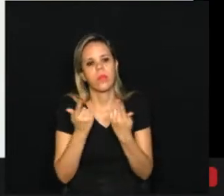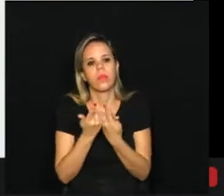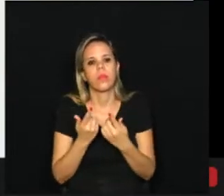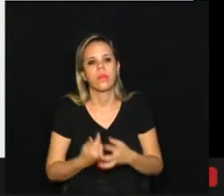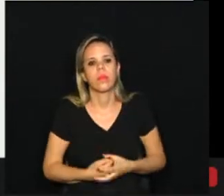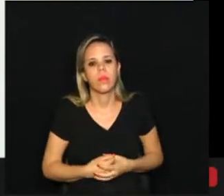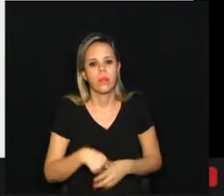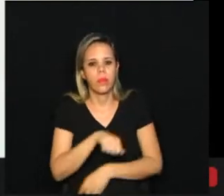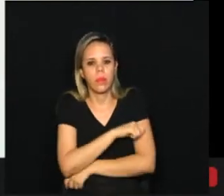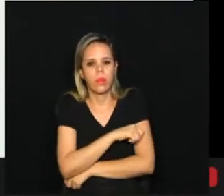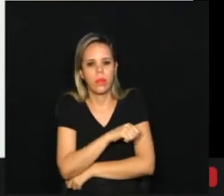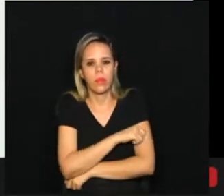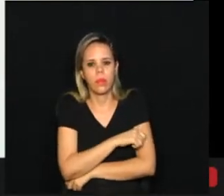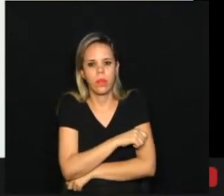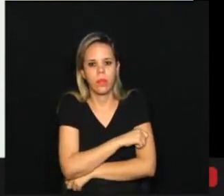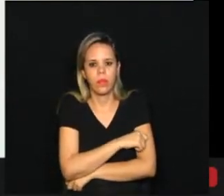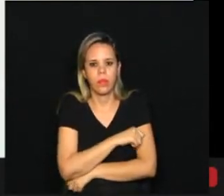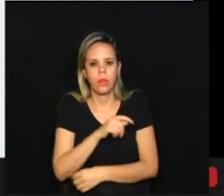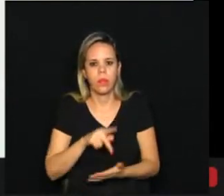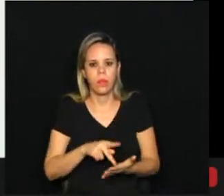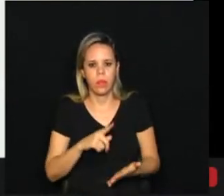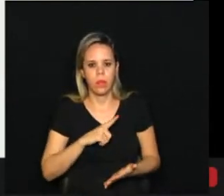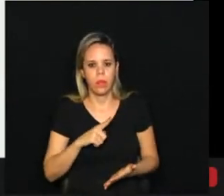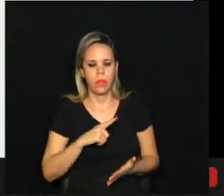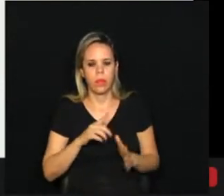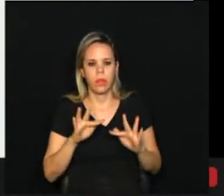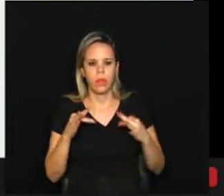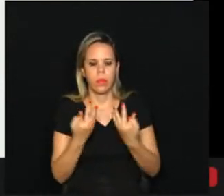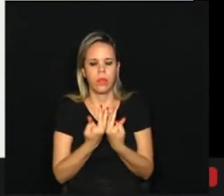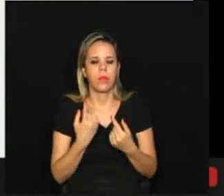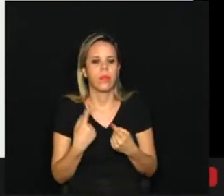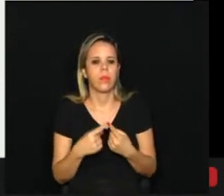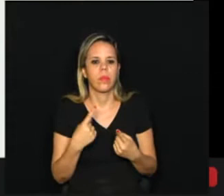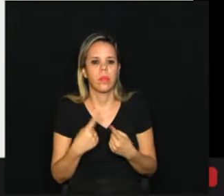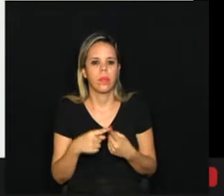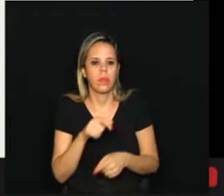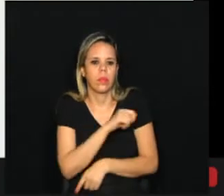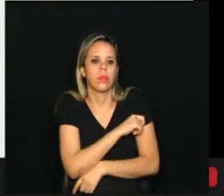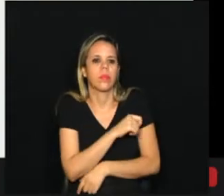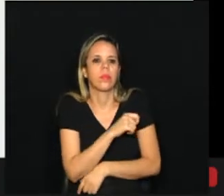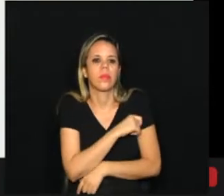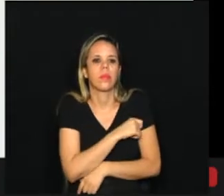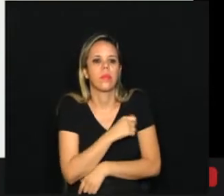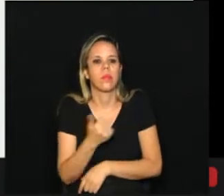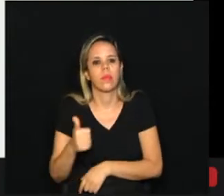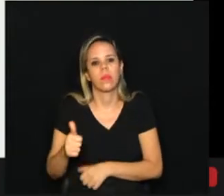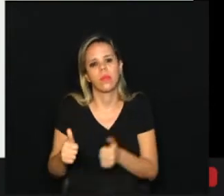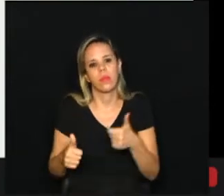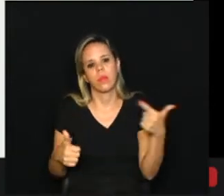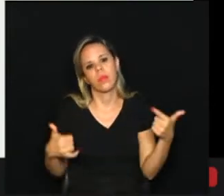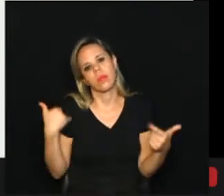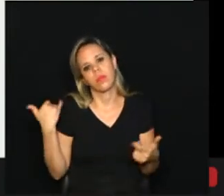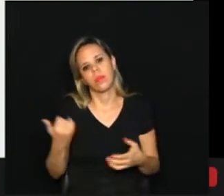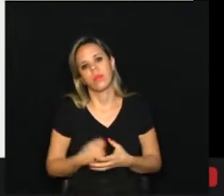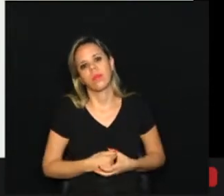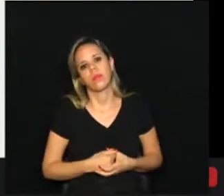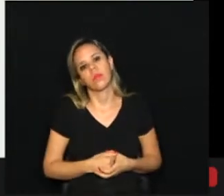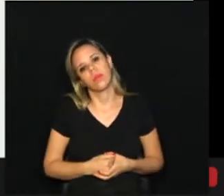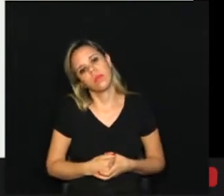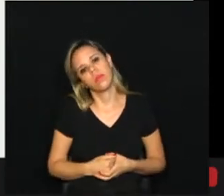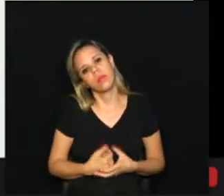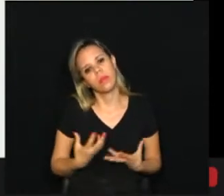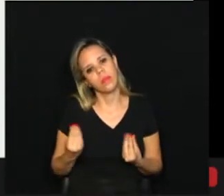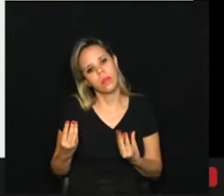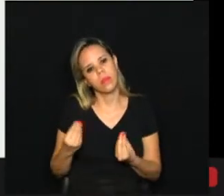de alunos, que na verdade tem pais, por quê? Porque são alunos de 11 e 12 anos. Então,